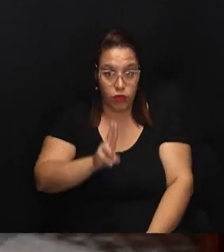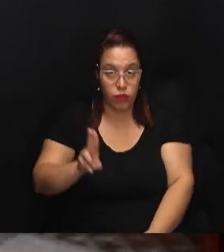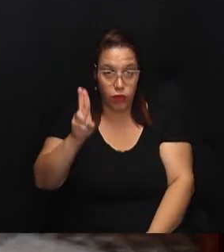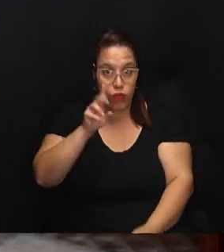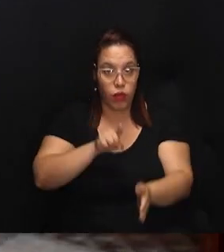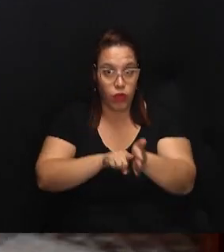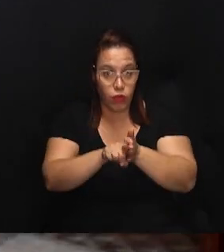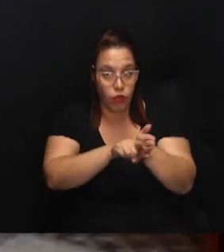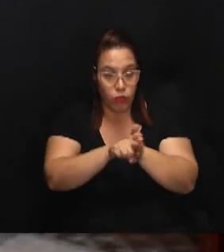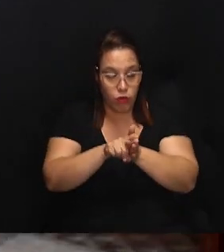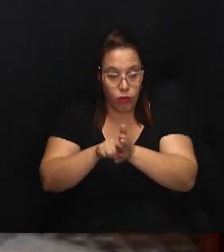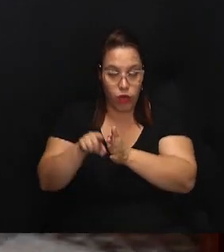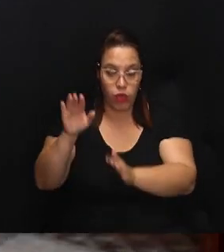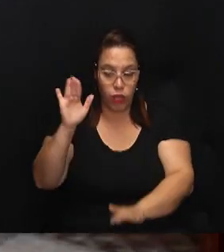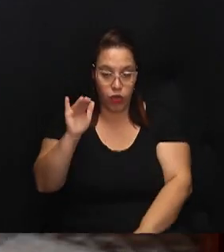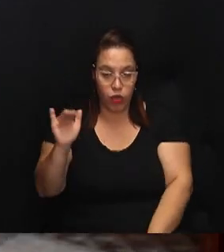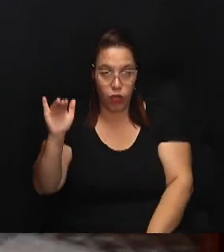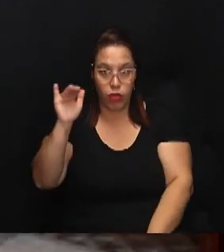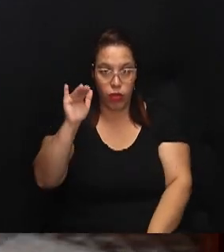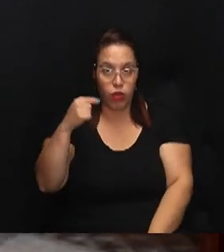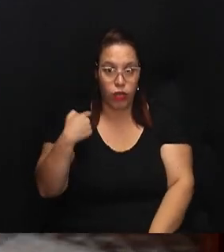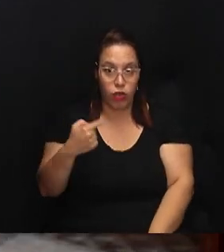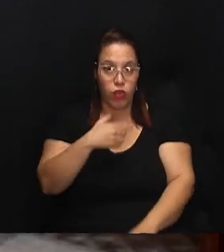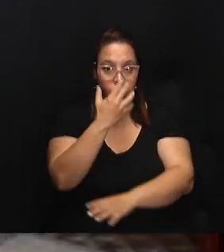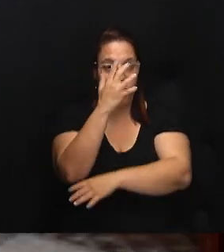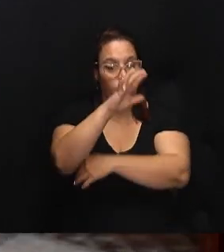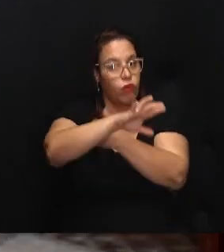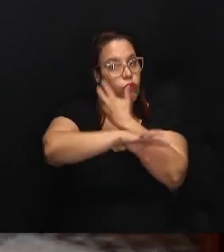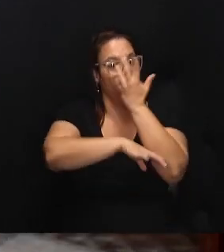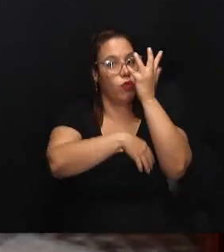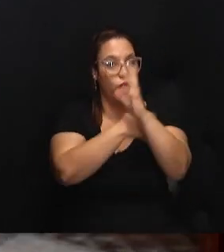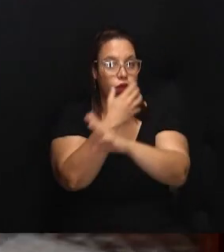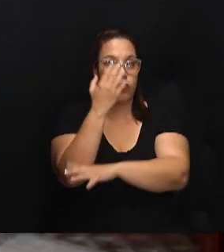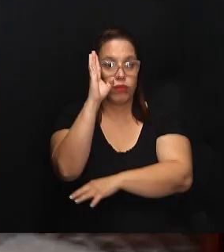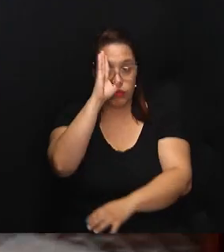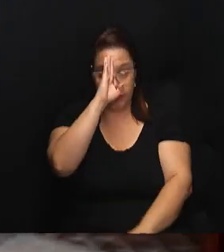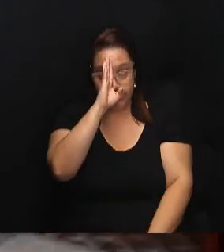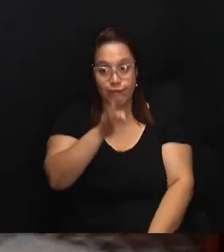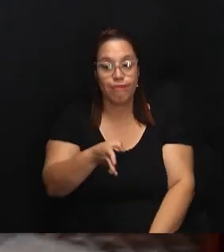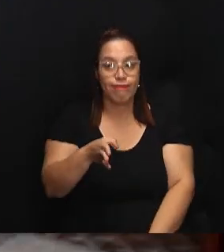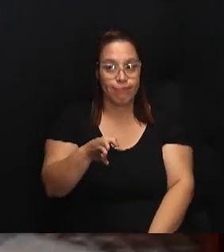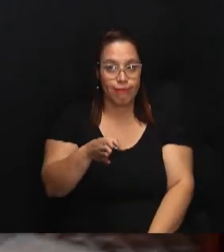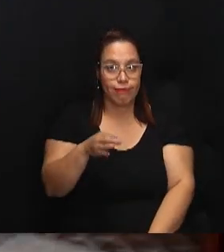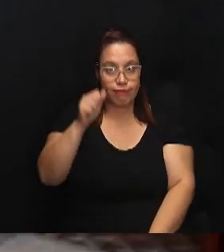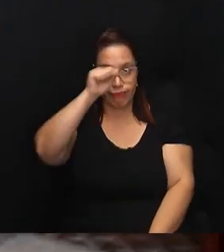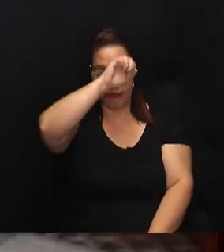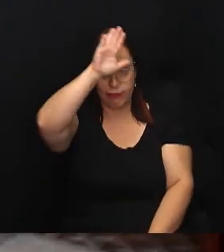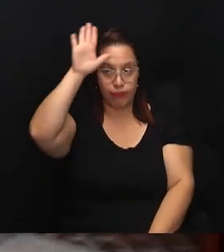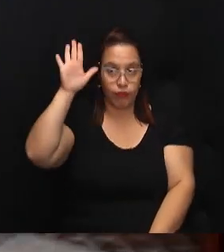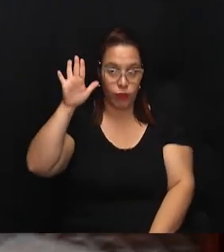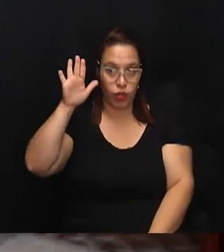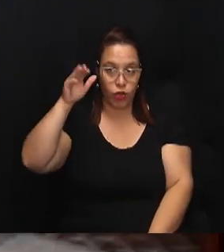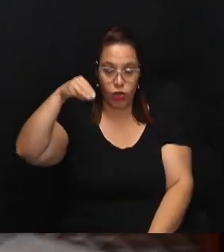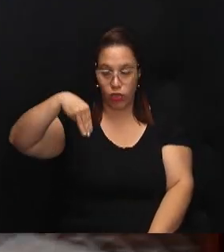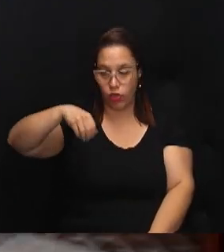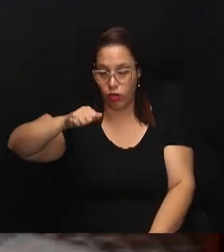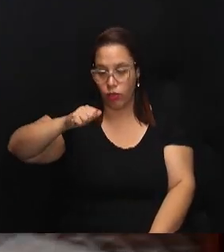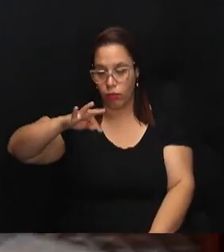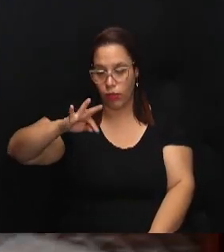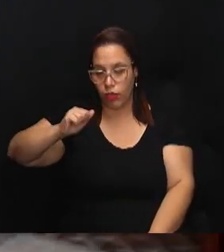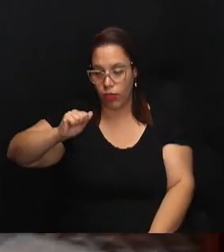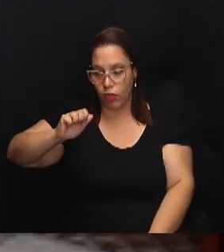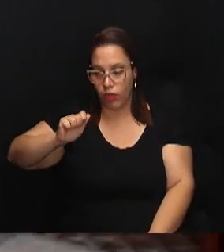fosse integralmente utilizado para pesquisa científica com as nossas florestas tropicais, então prioritariamente, né, na Amazônia e na